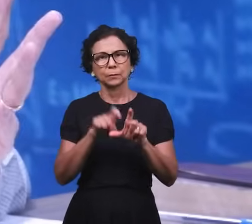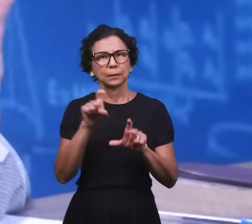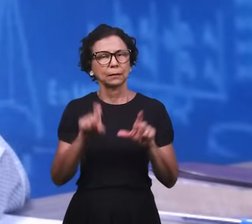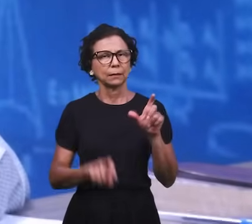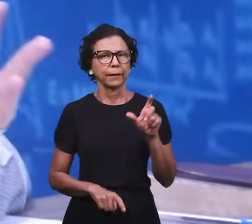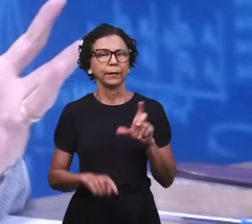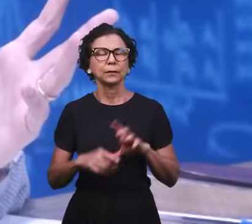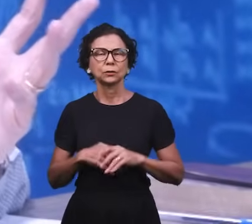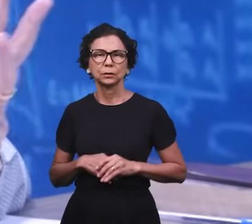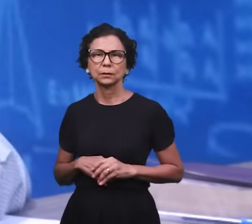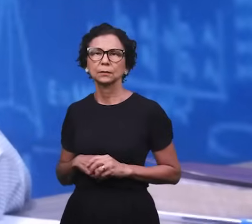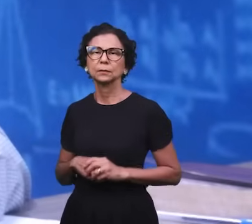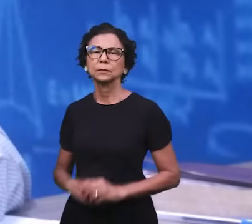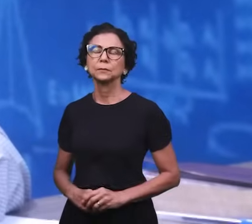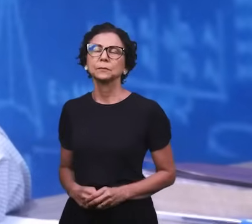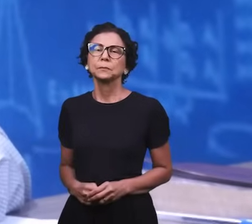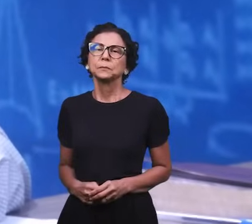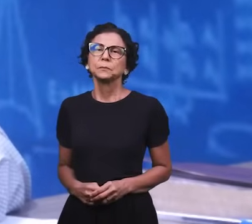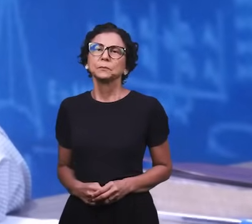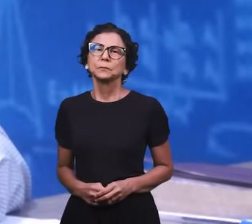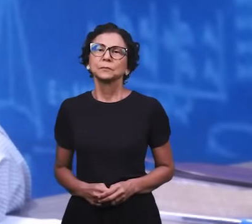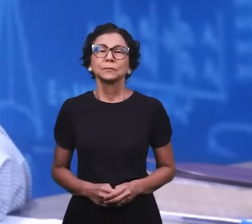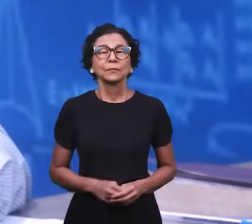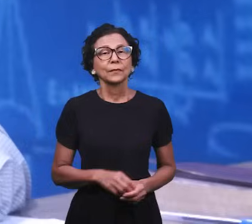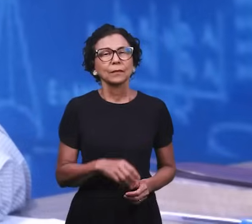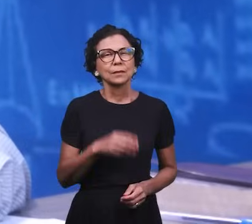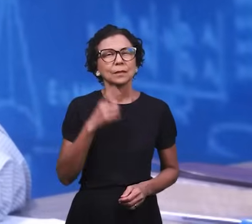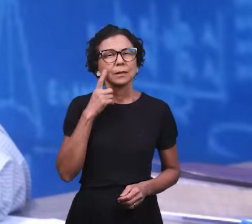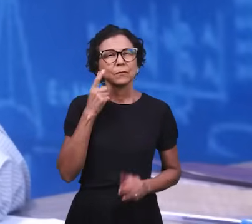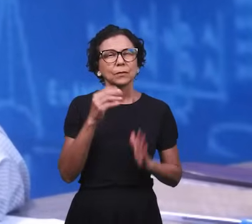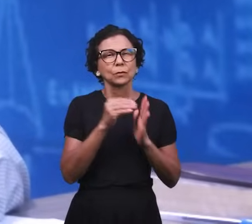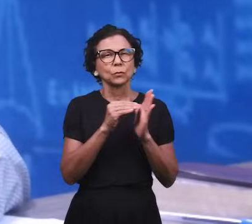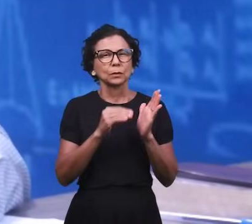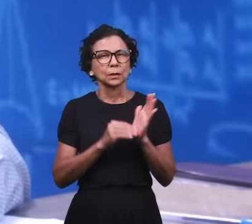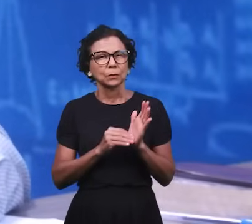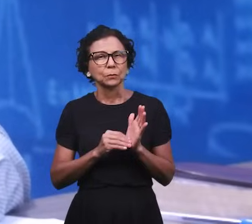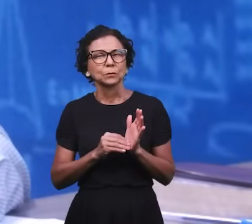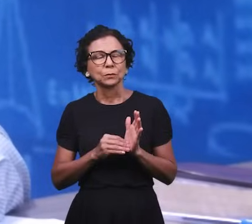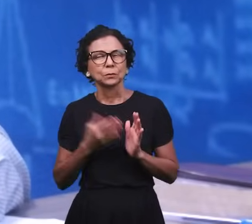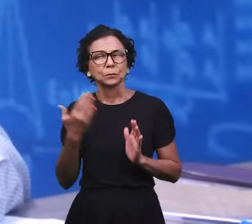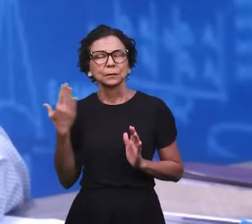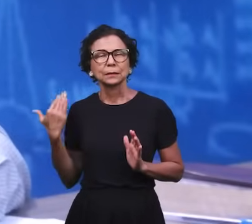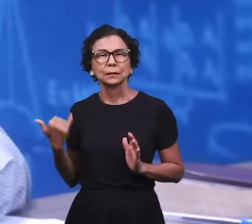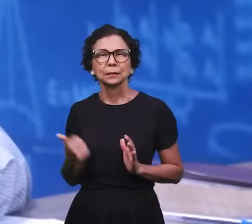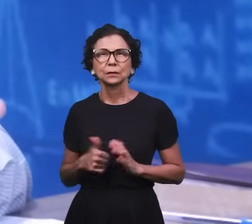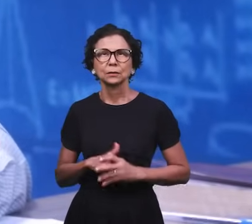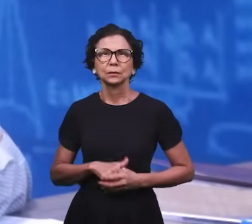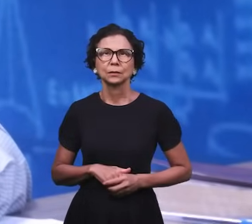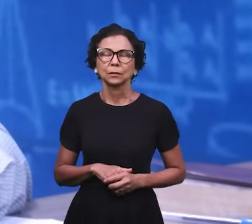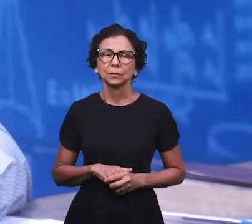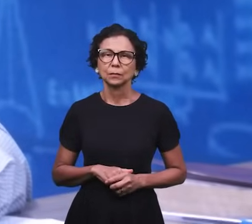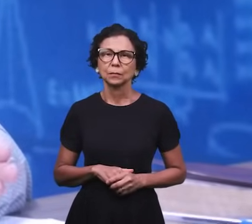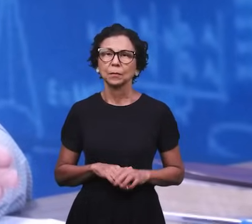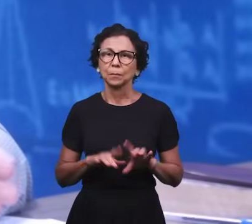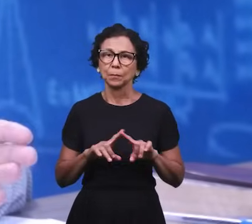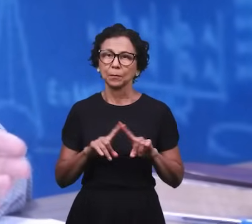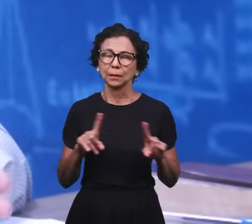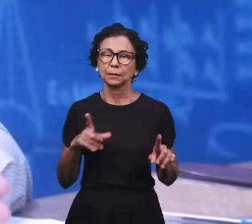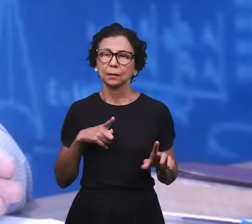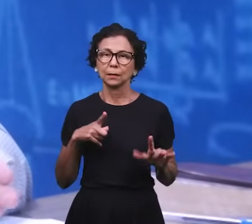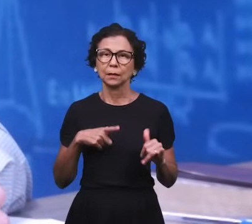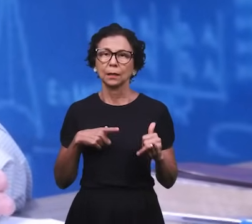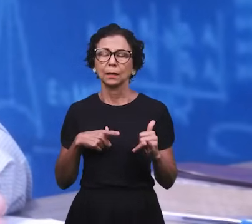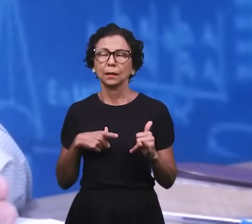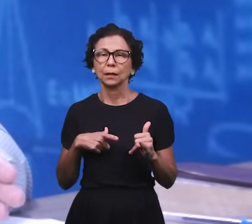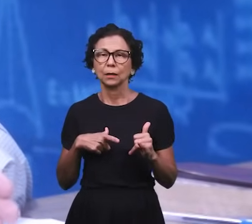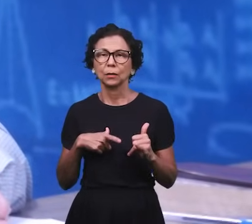pouquinho sobre isso nos episódios anteriores, e talvez você esteja assistindo pela TV, mas saiba que existe o canal oficial